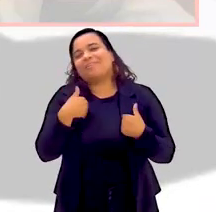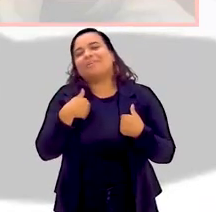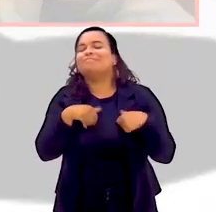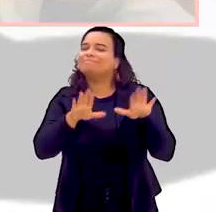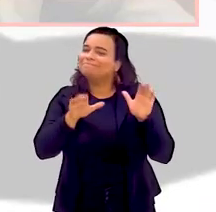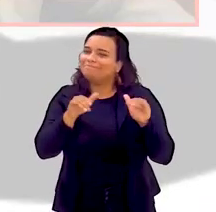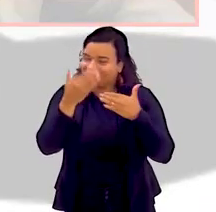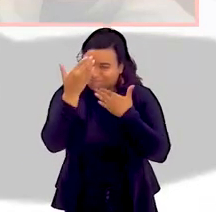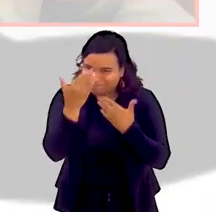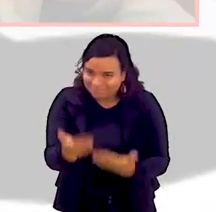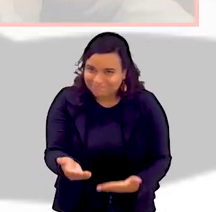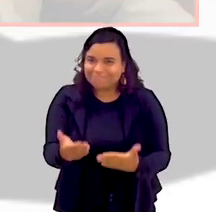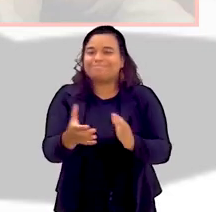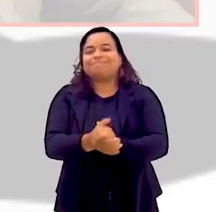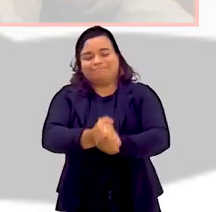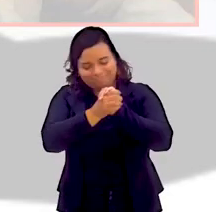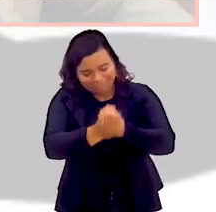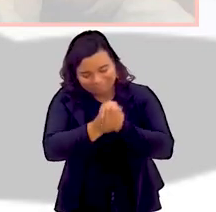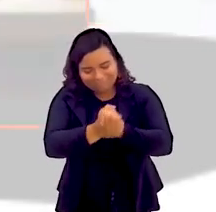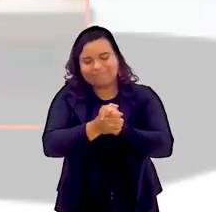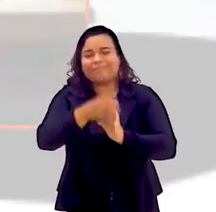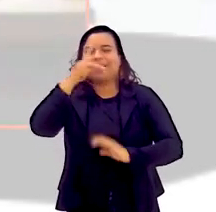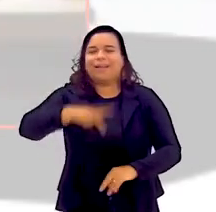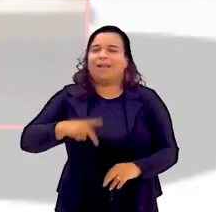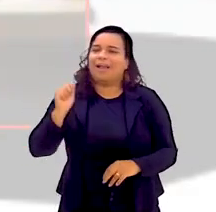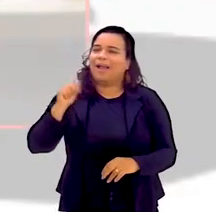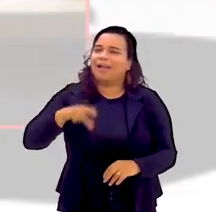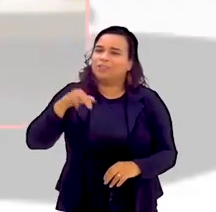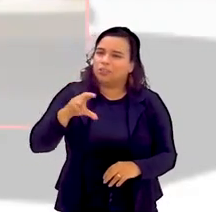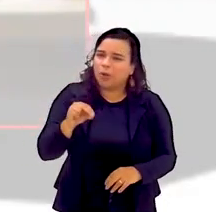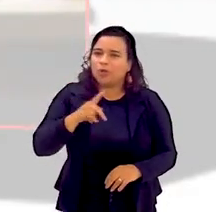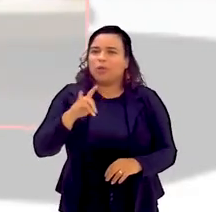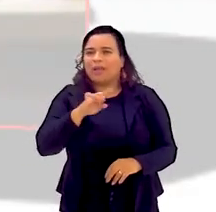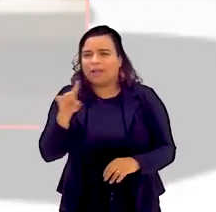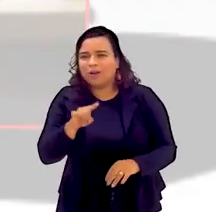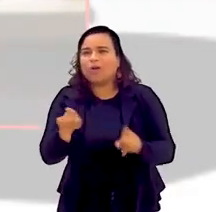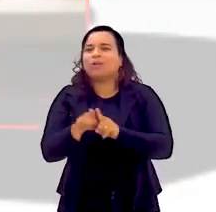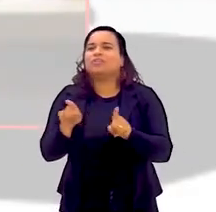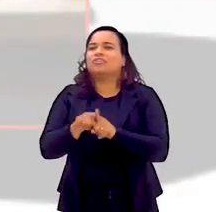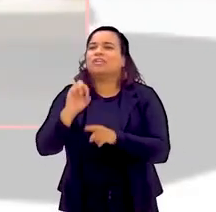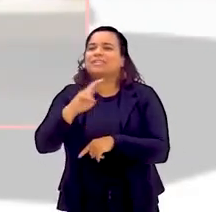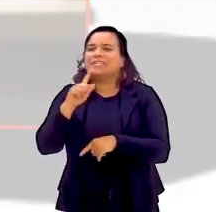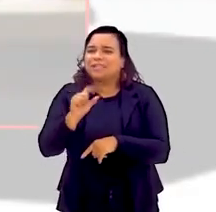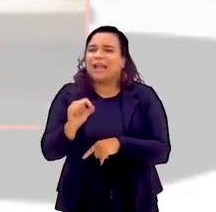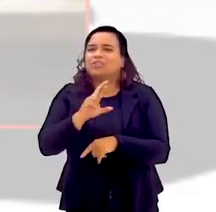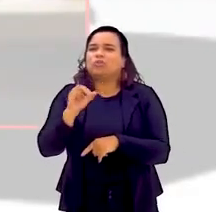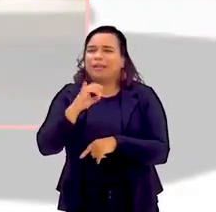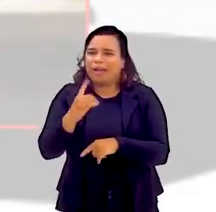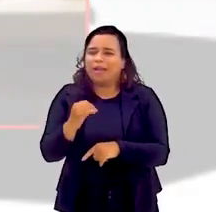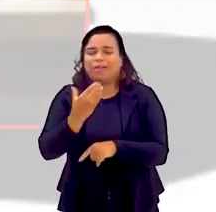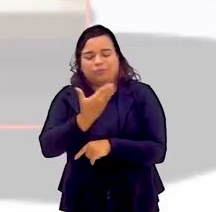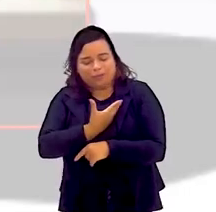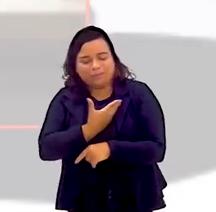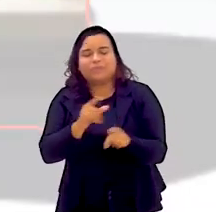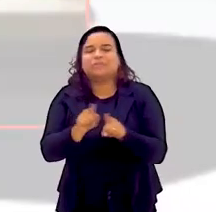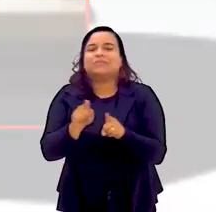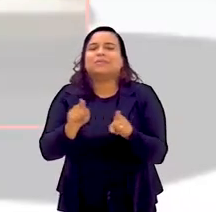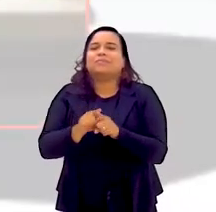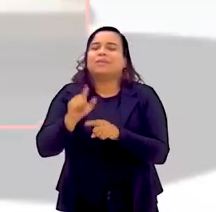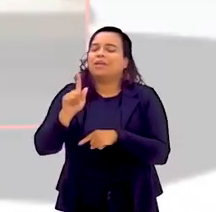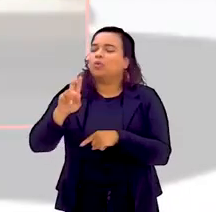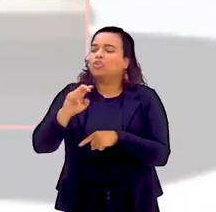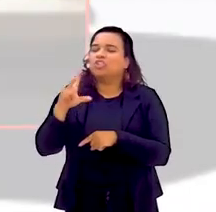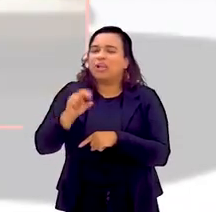me despeço saudando também ao presidente Antônio Queiroz, ao Sérgio Ricardo, querido amigo, igualmente ao querido amigo